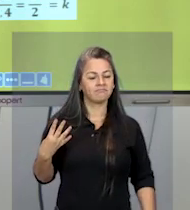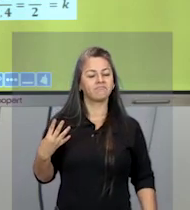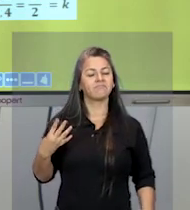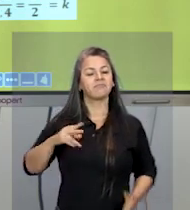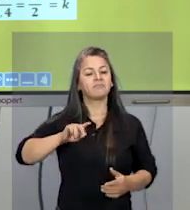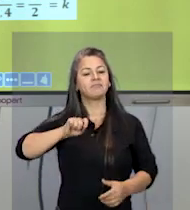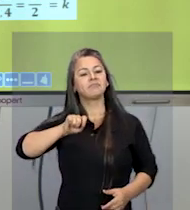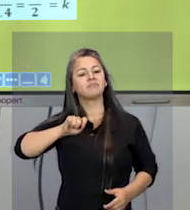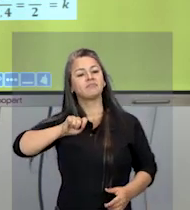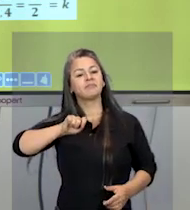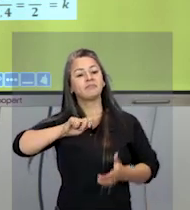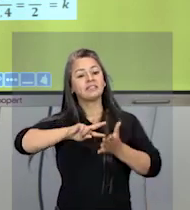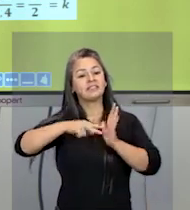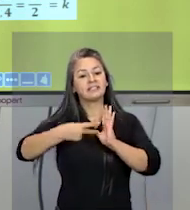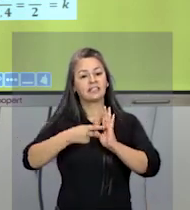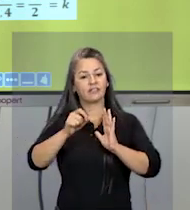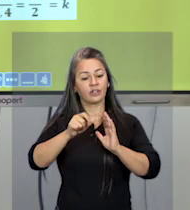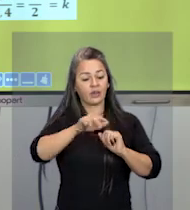nós podemos concluir o quê? Que a área